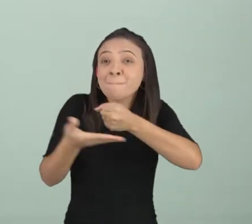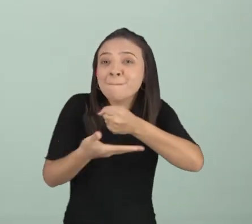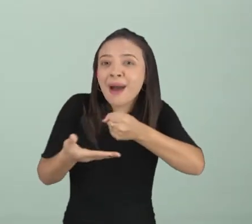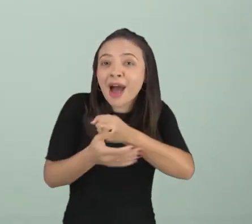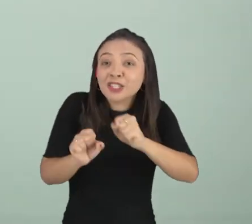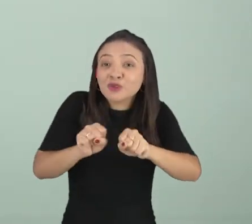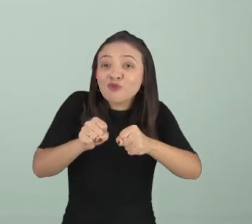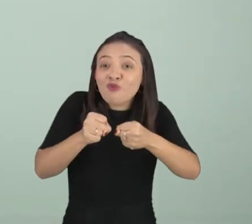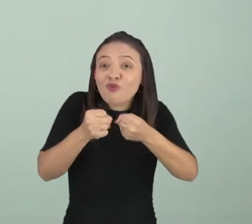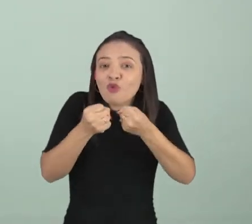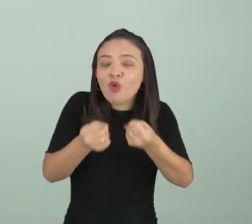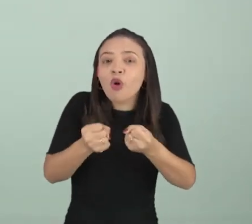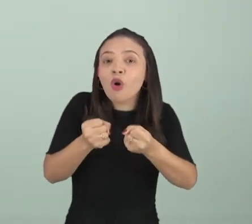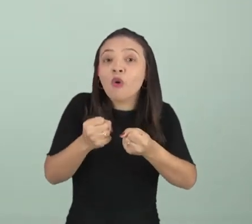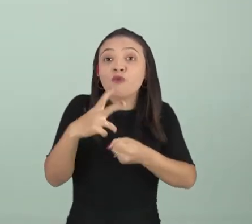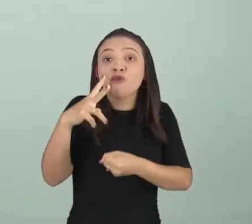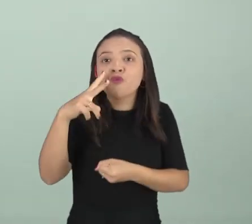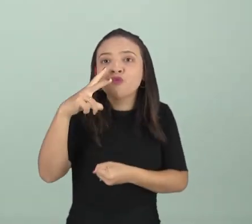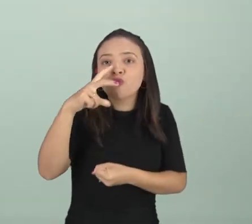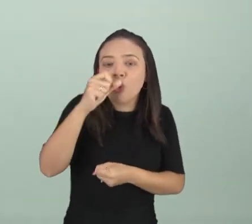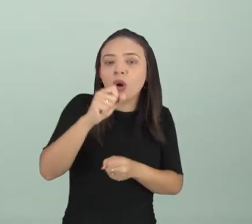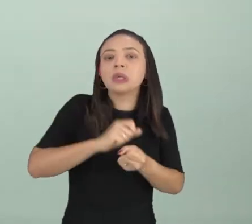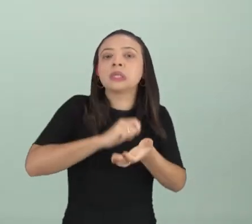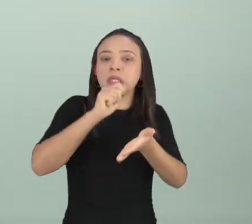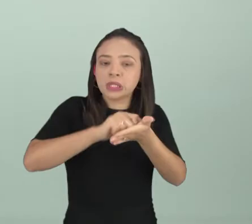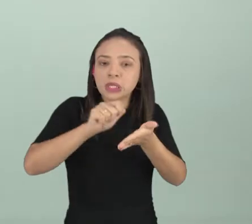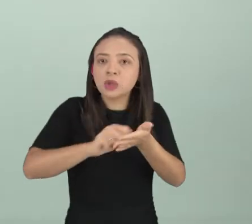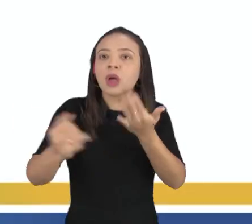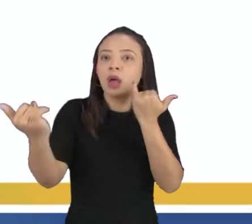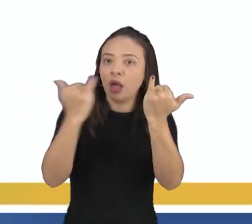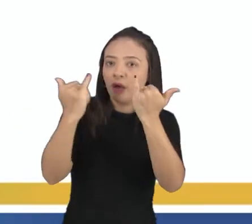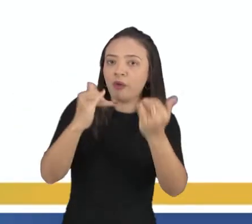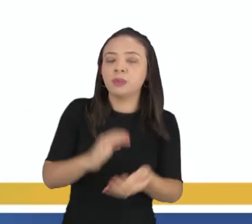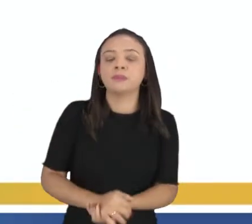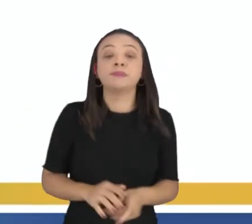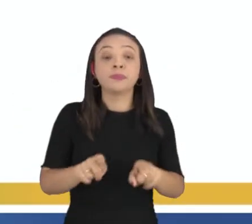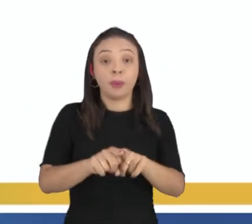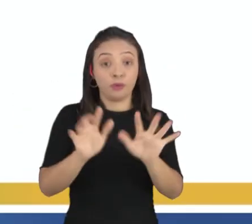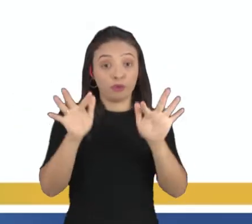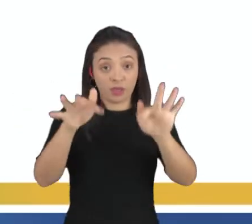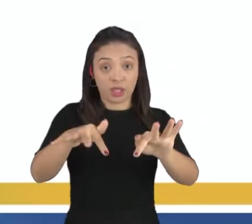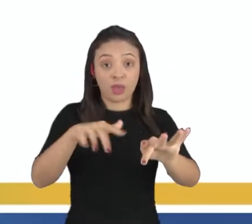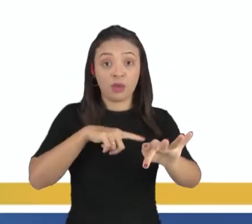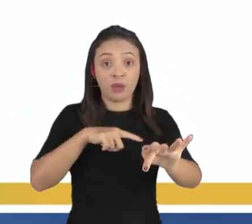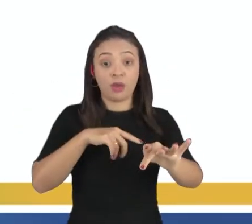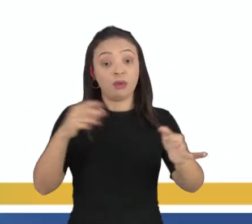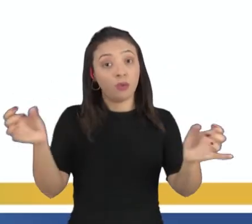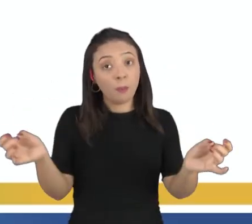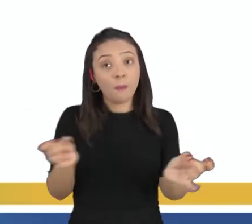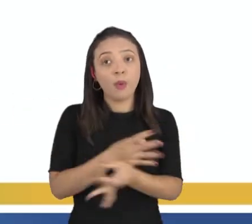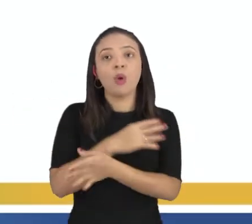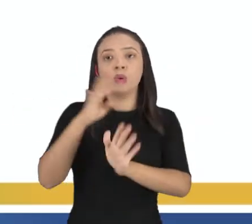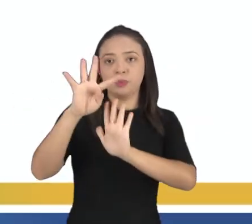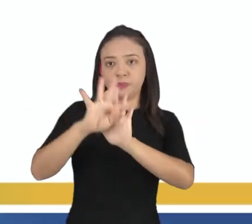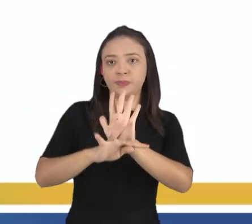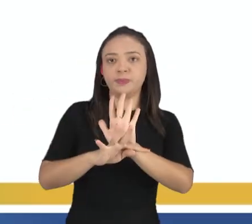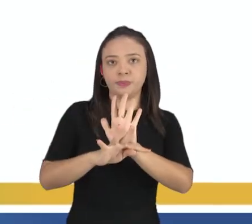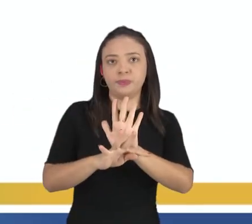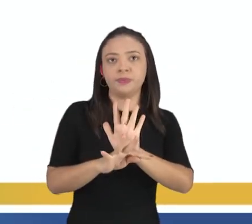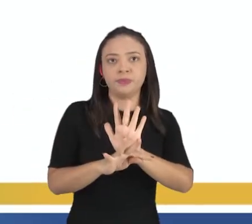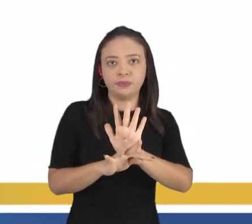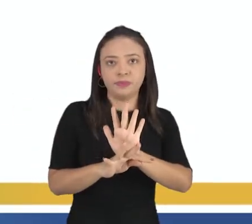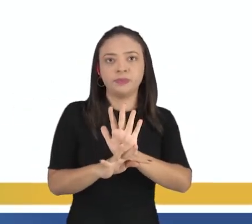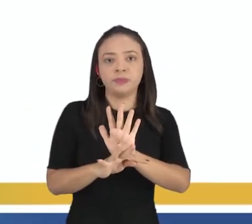fortalecer aquilo que ele vai dizer. E, por fim, nós temos a conclusão, né? o fechamento do texto, que